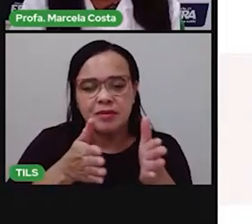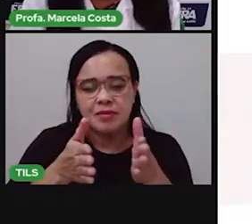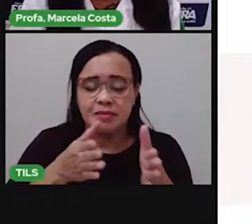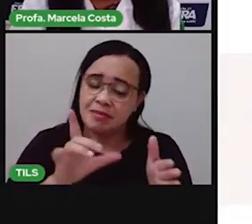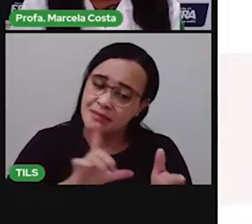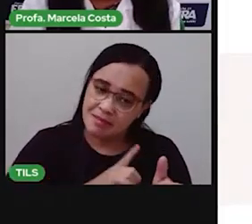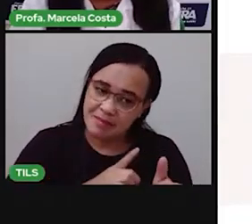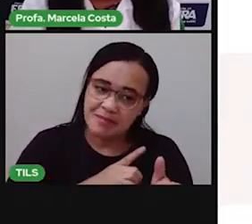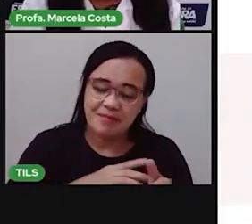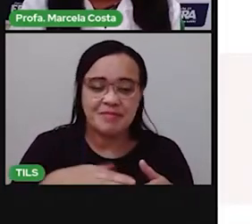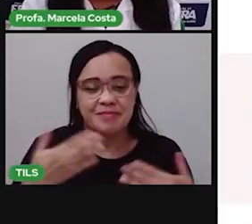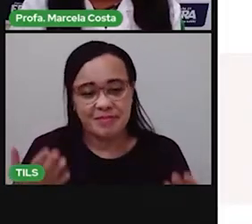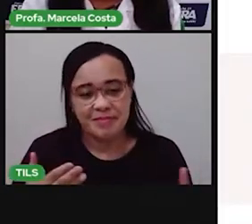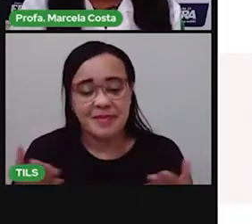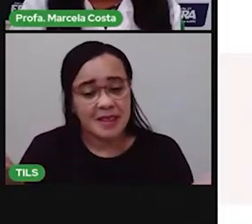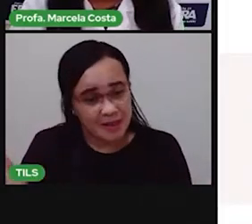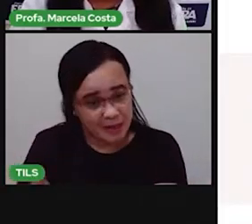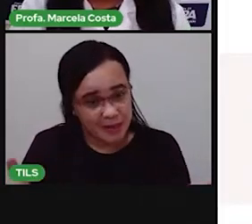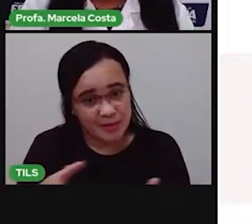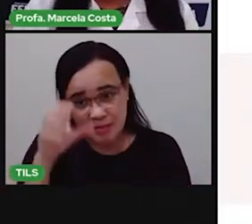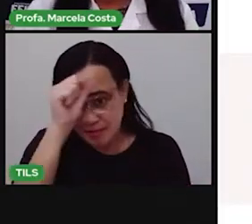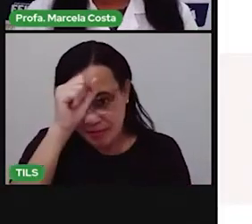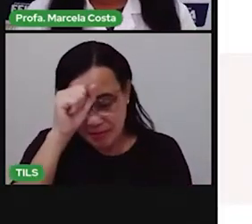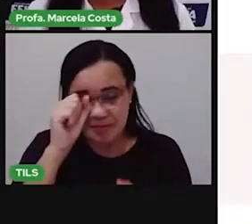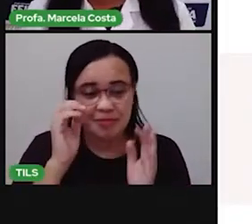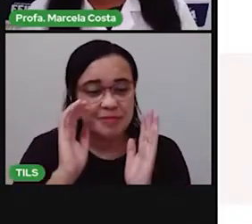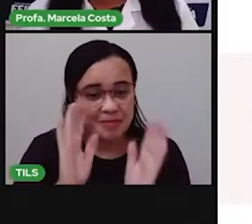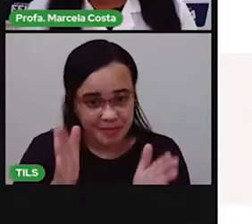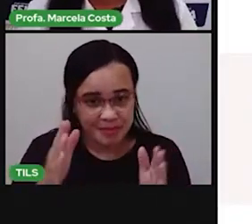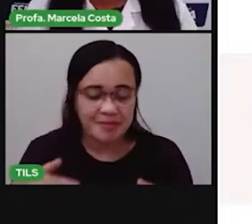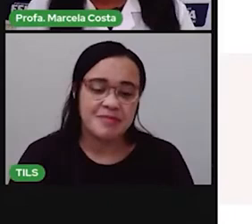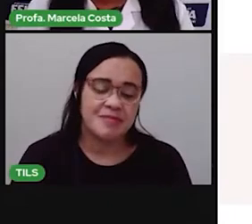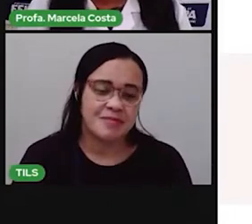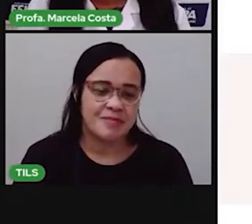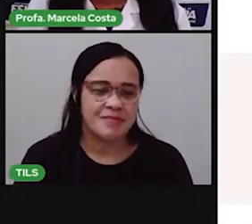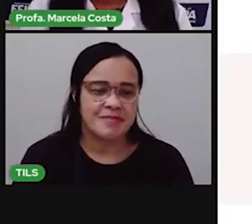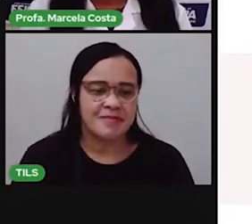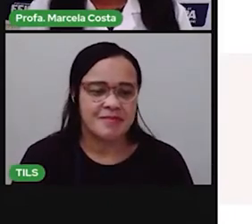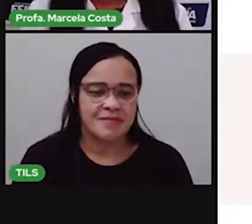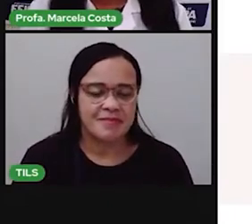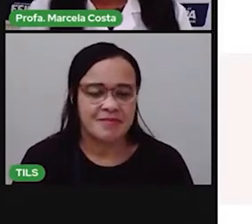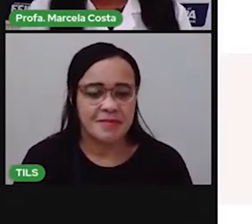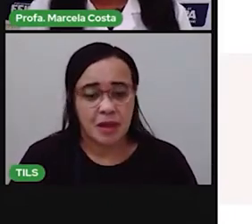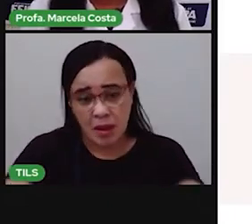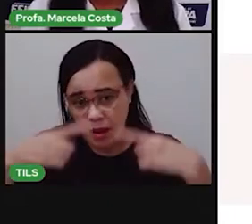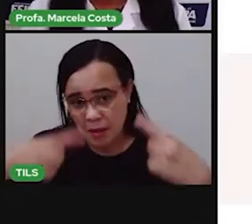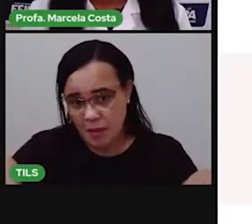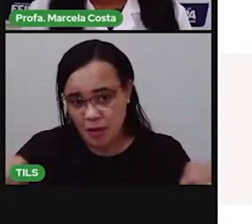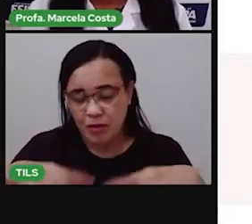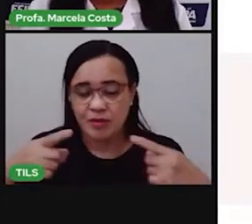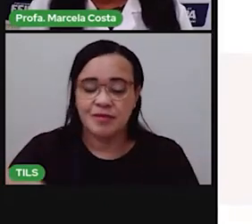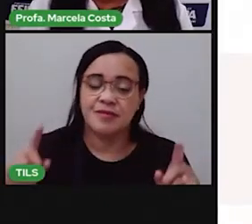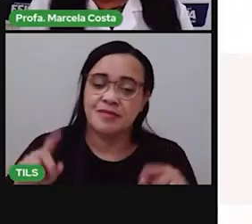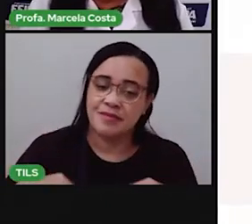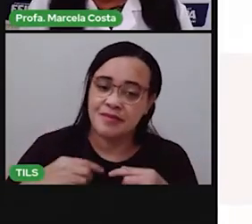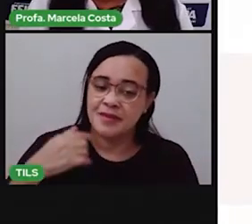Agora que vocês já aprenderam essa parlenda, né? A parlenda boca de